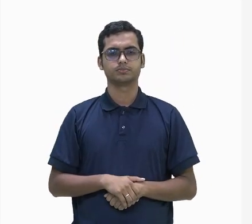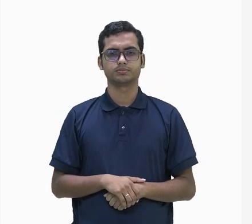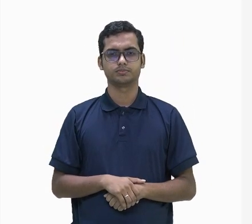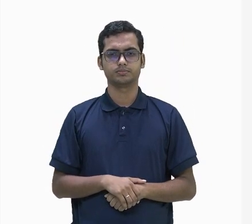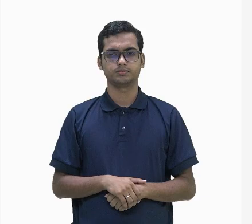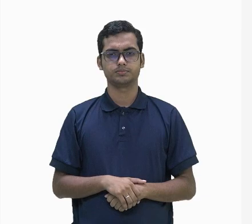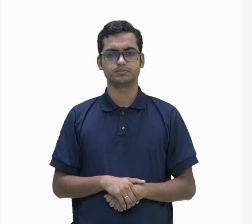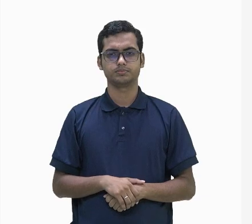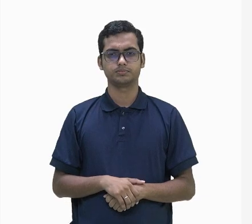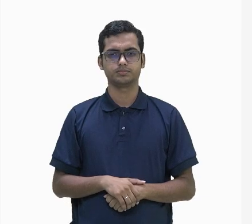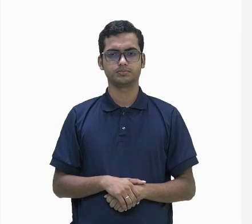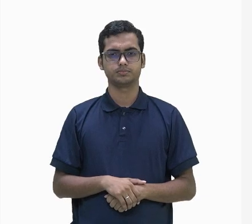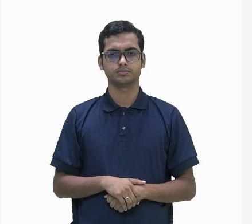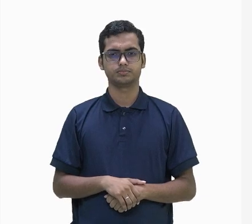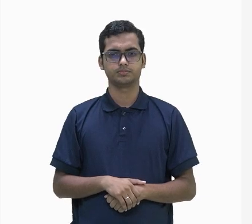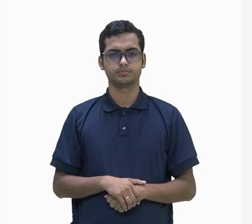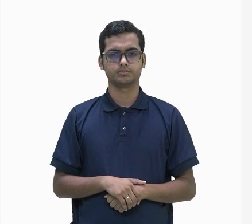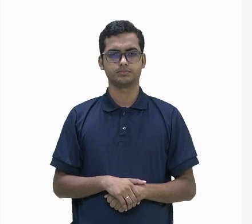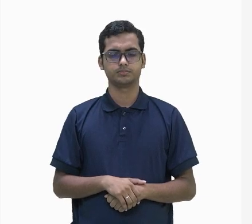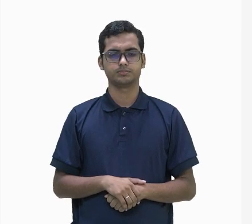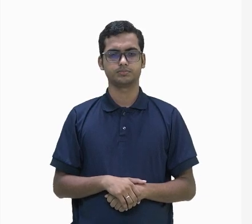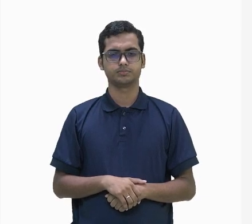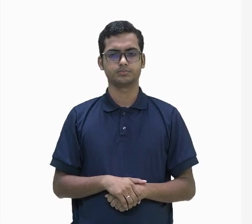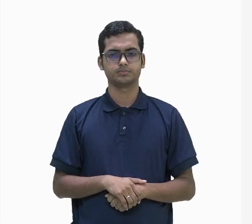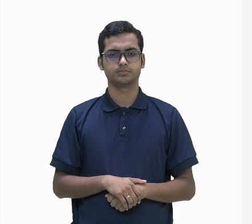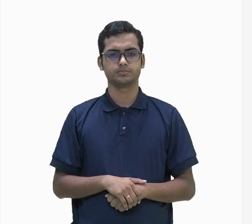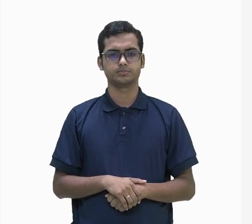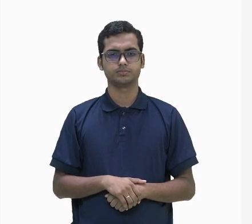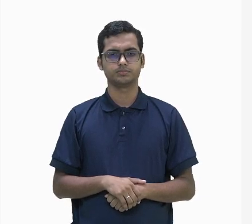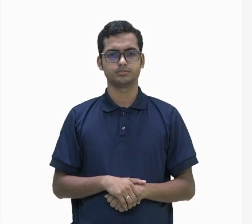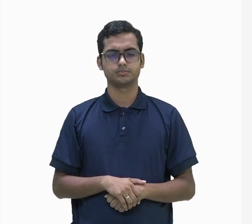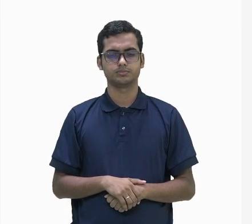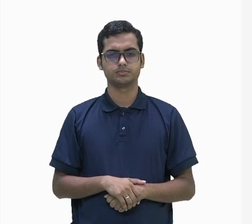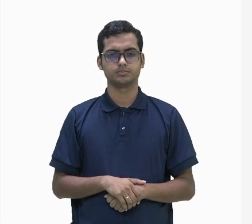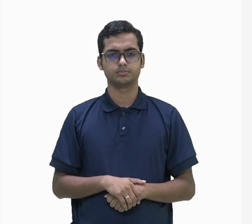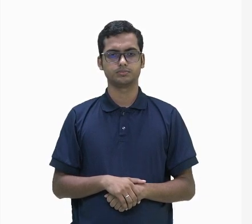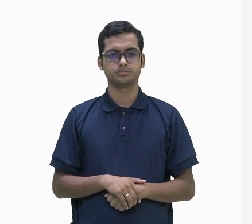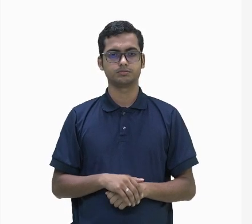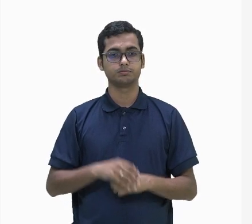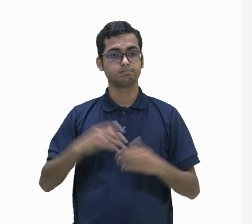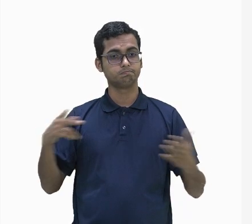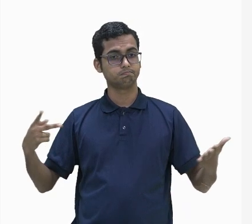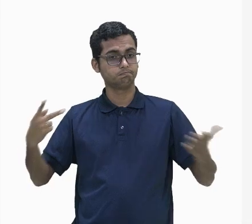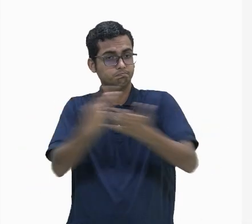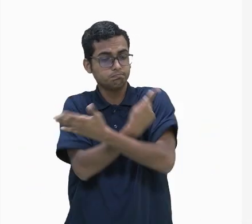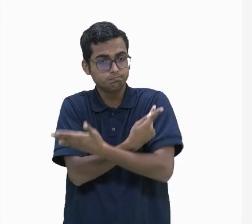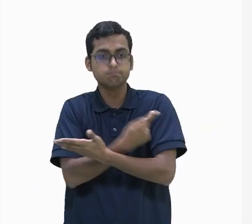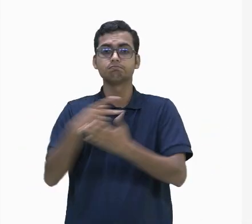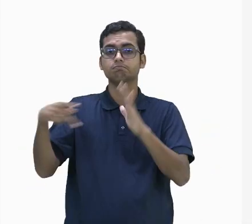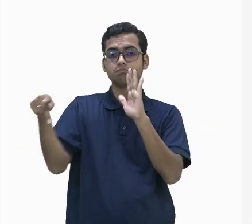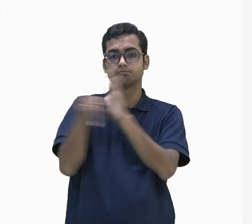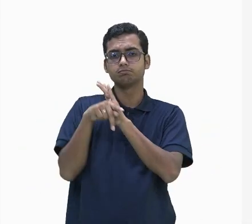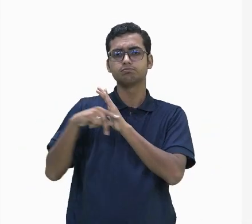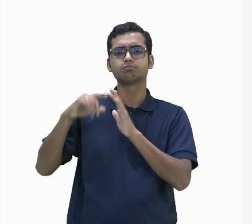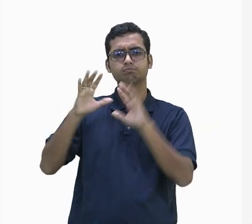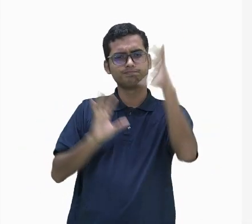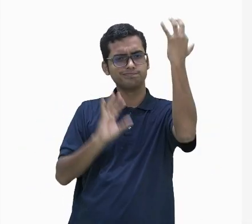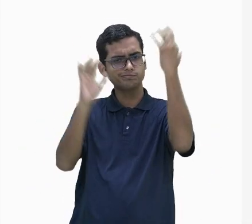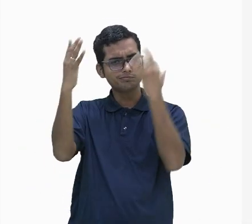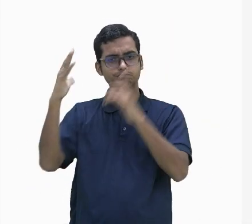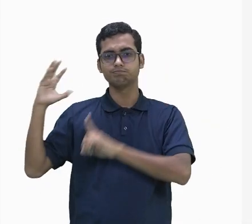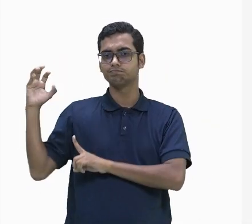vamos para os fenômenos que influenciam o clima na Amazônia e no Brasil. Nós vamos falar de dois